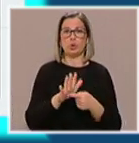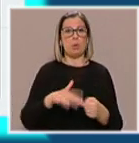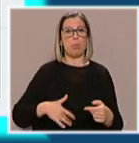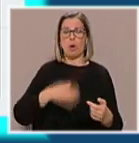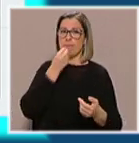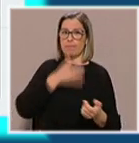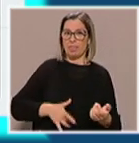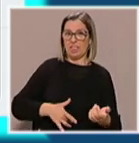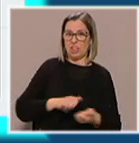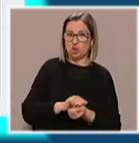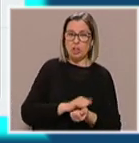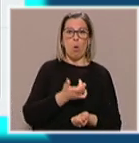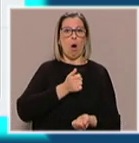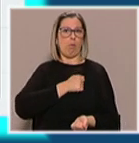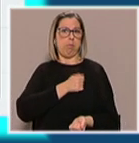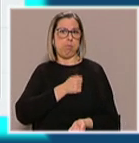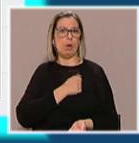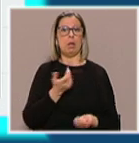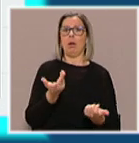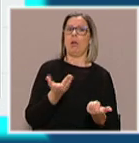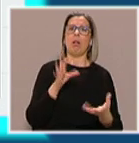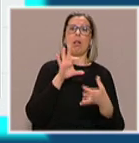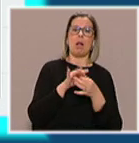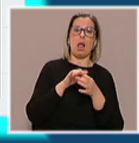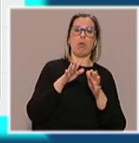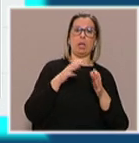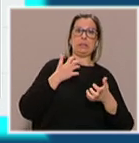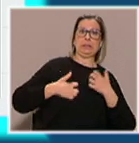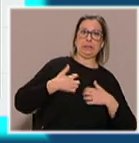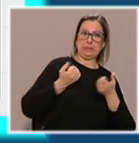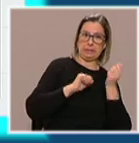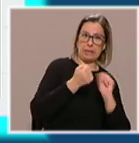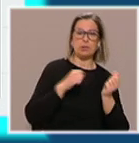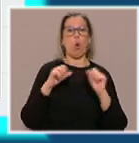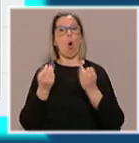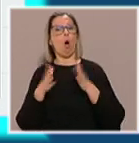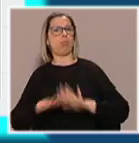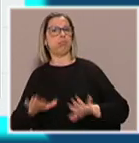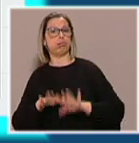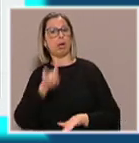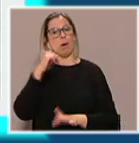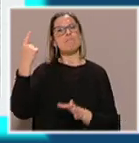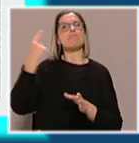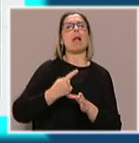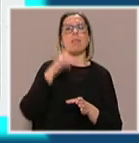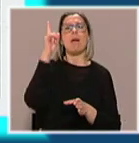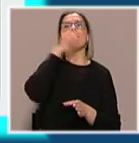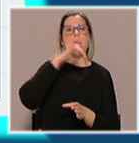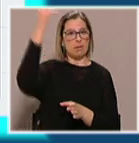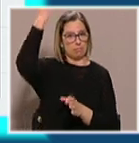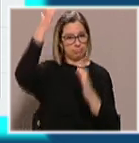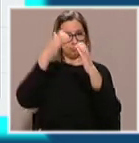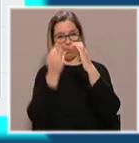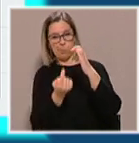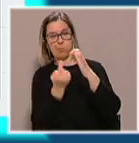em situações de stress ou de relaxe. O comandante deste sistema é o hipotálamo, localizado no diencéfalo